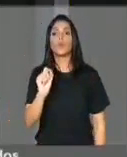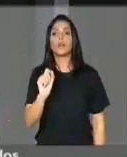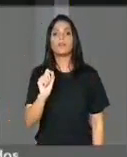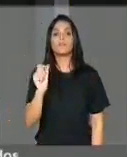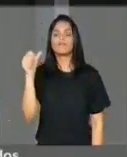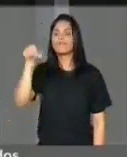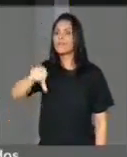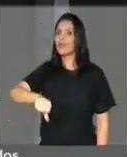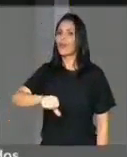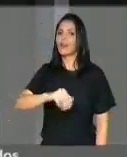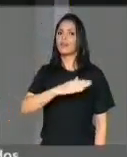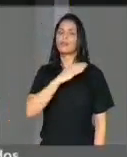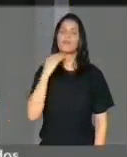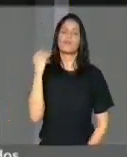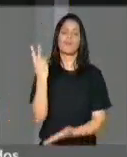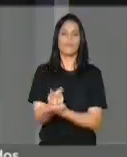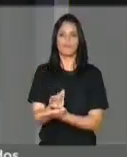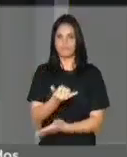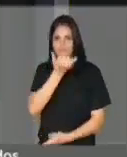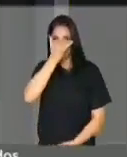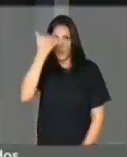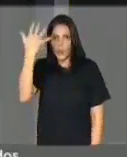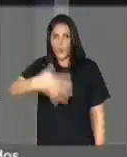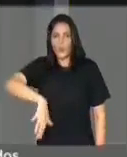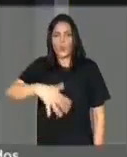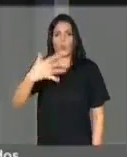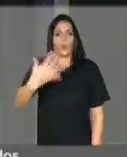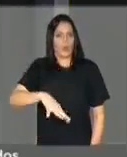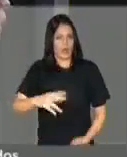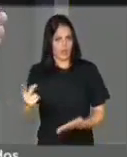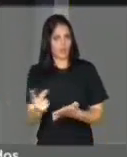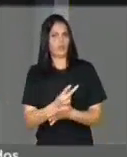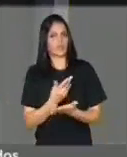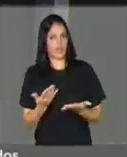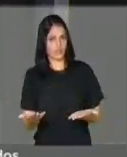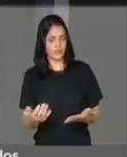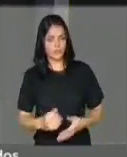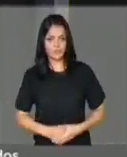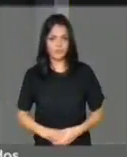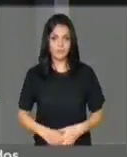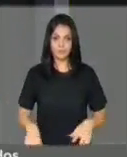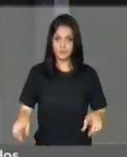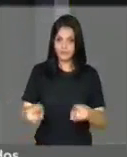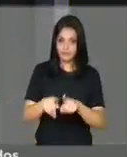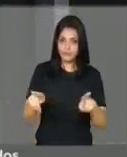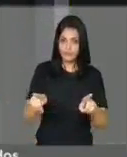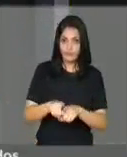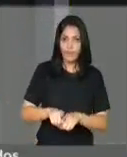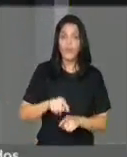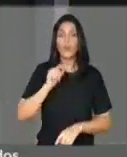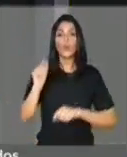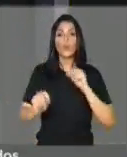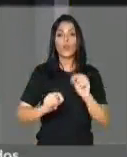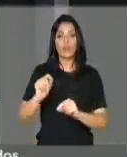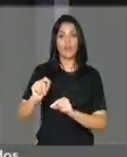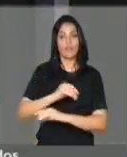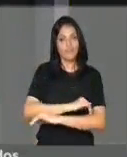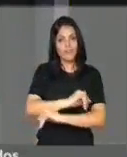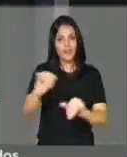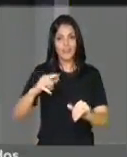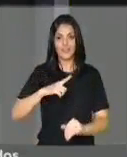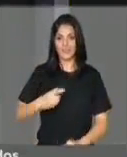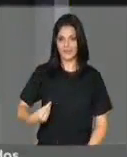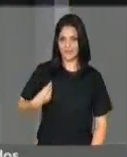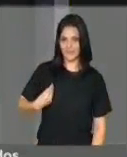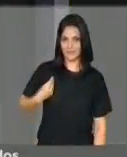da pior maneira, terminam de uma forma trágica. Quero fazer menção da presença nessa sessão